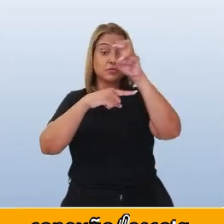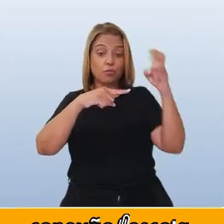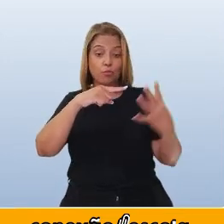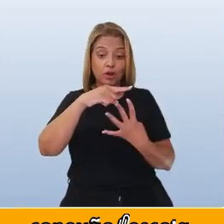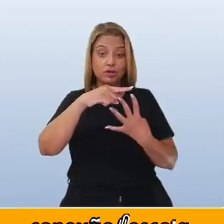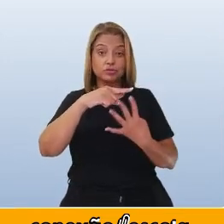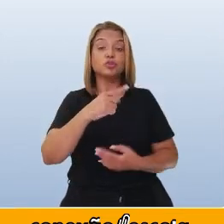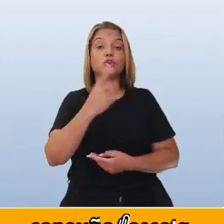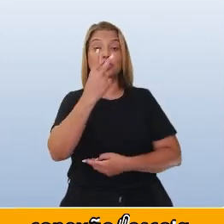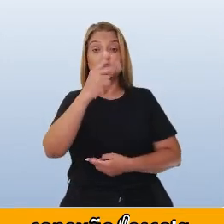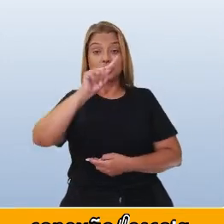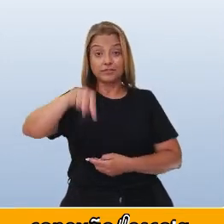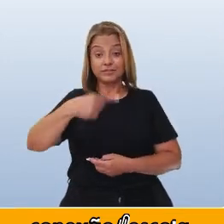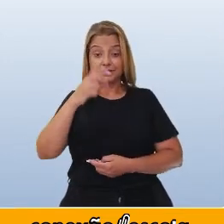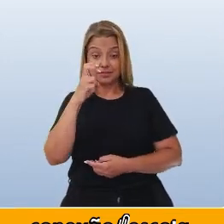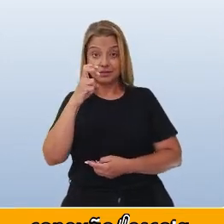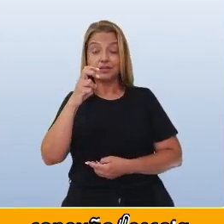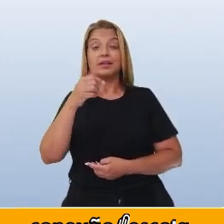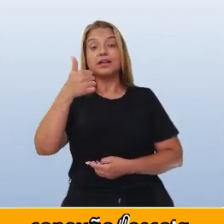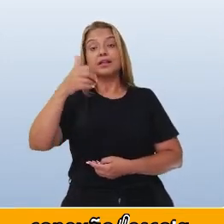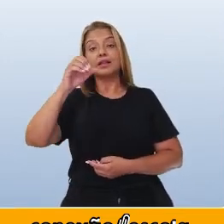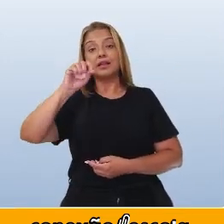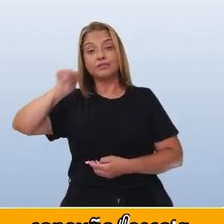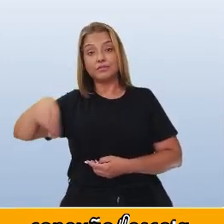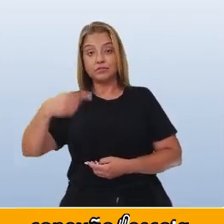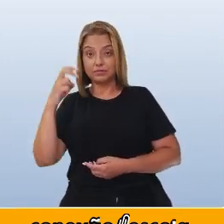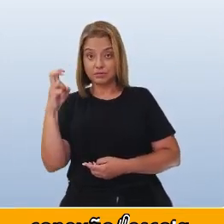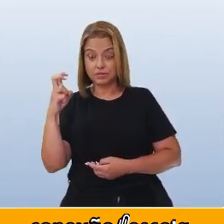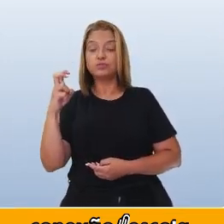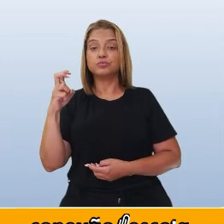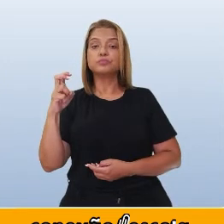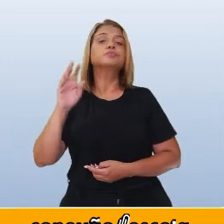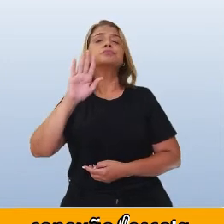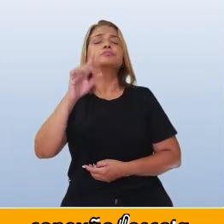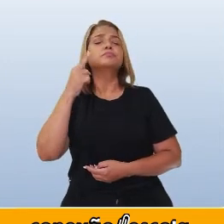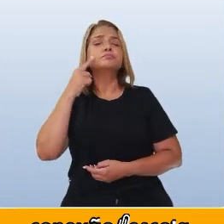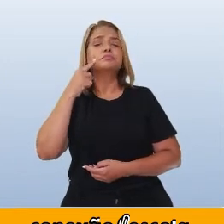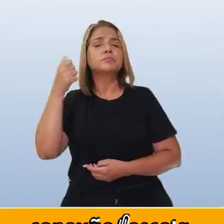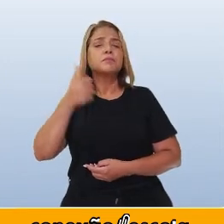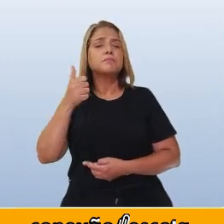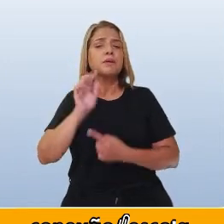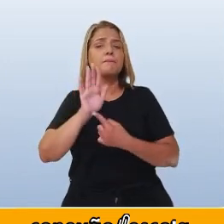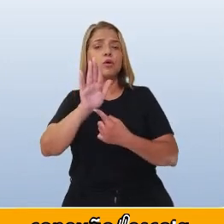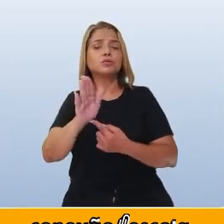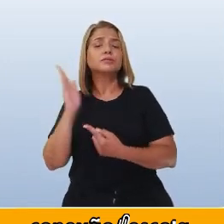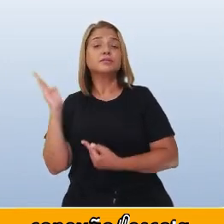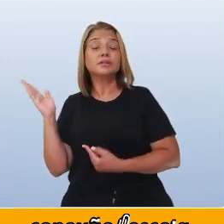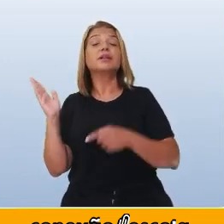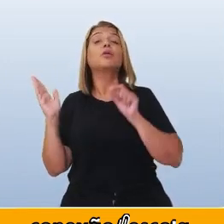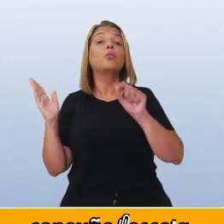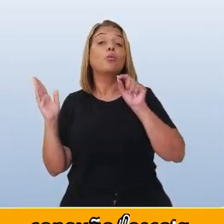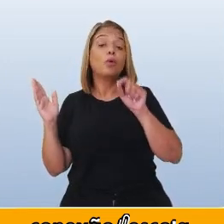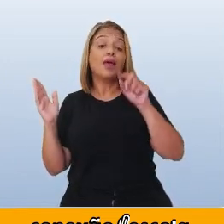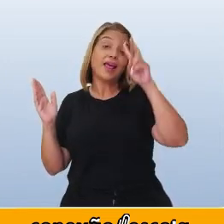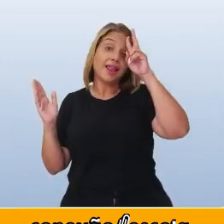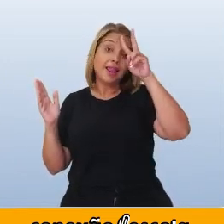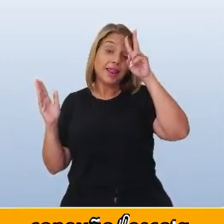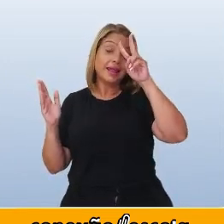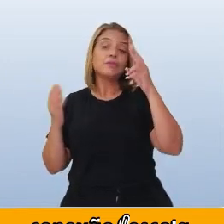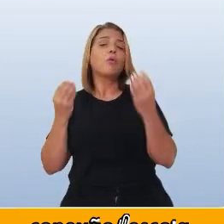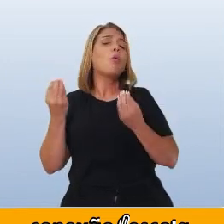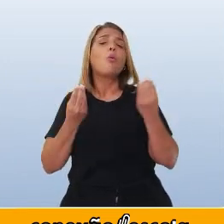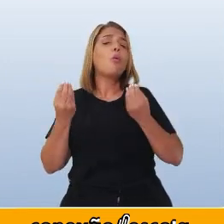2,5 e 10,5. Primeira coisa que você deve lembrar é que a